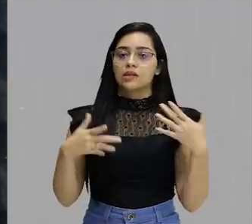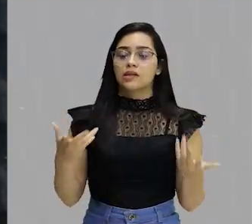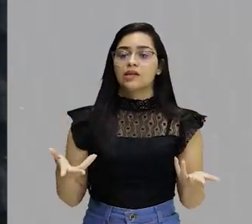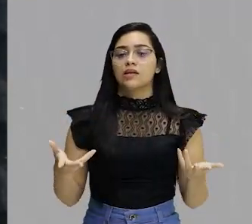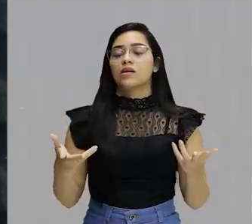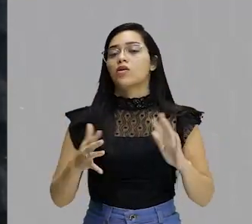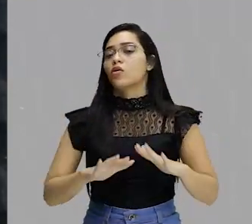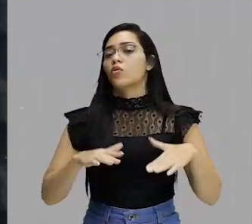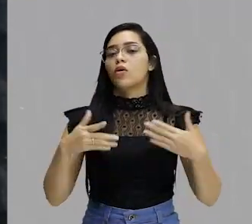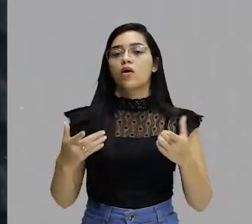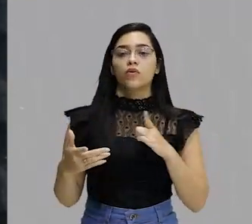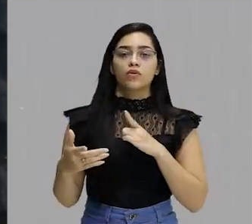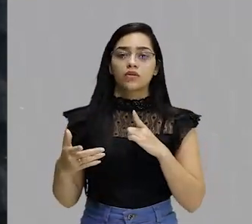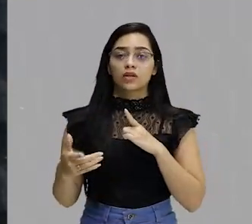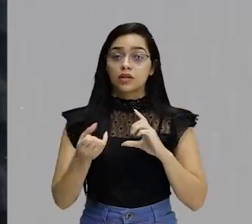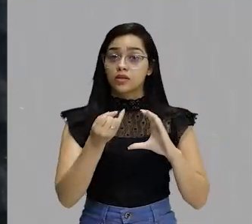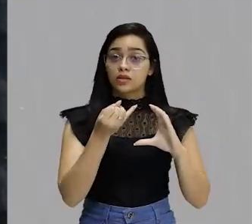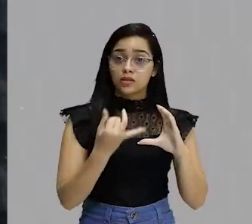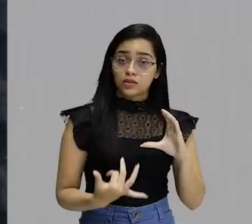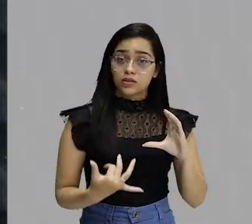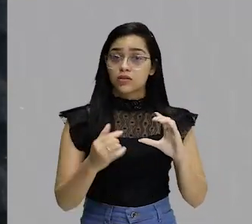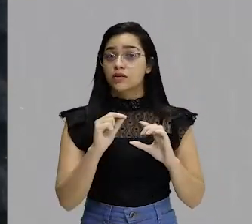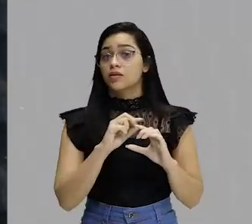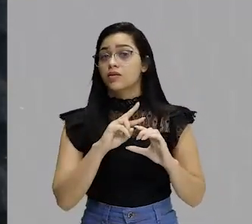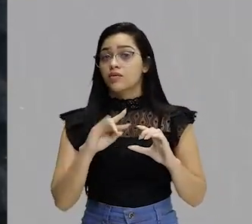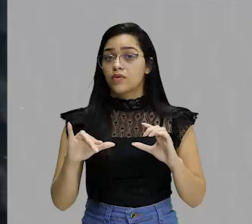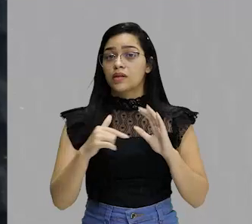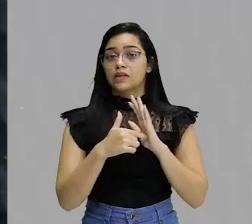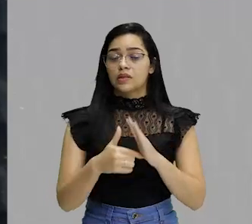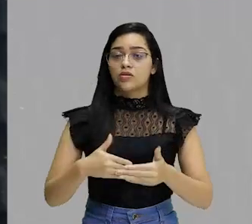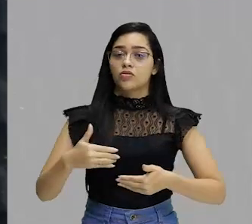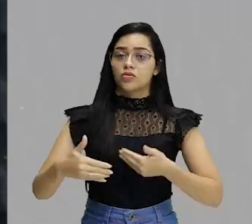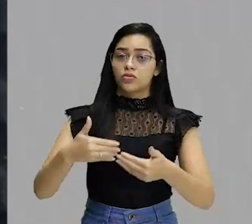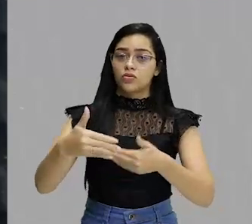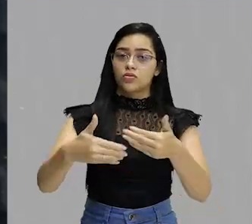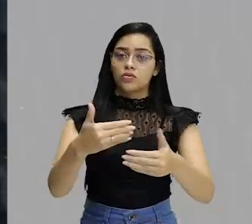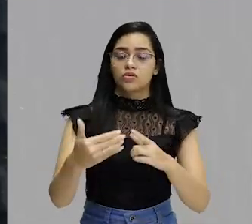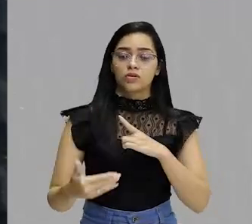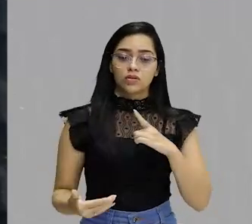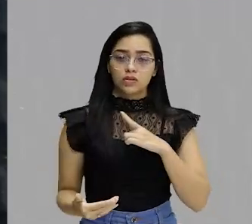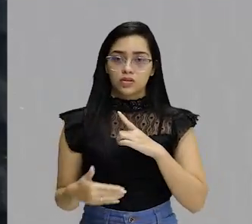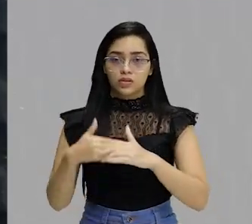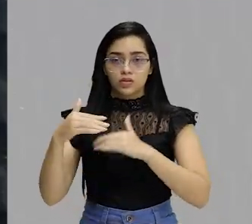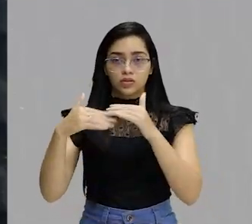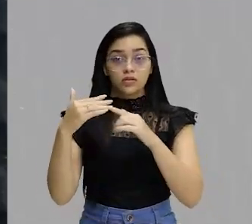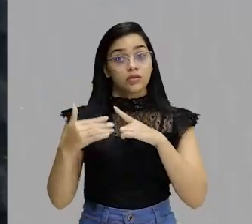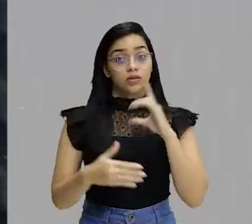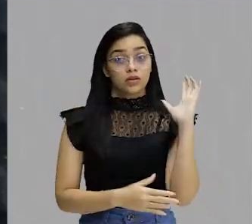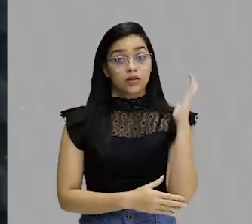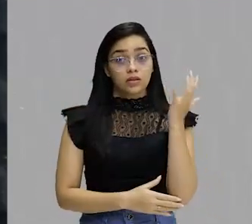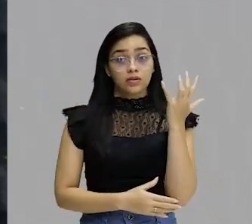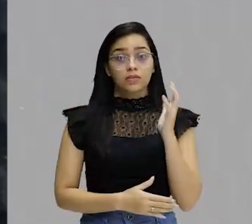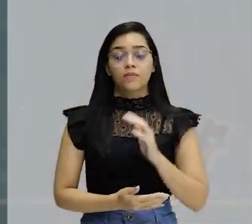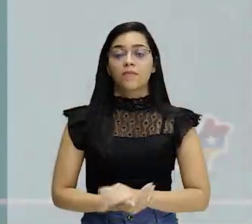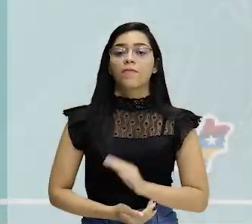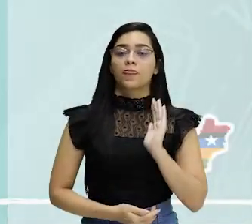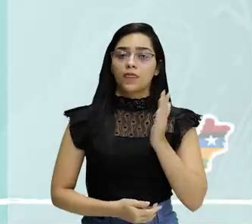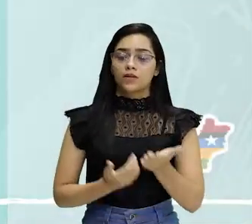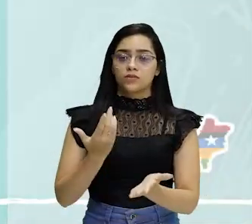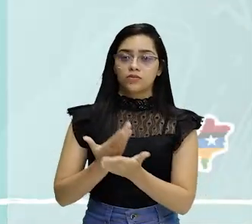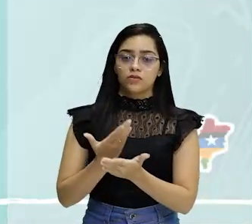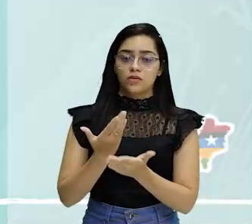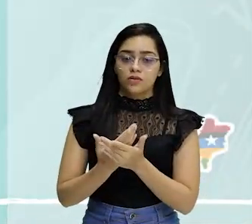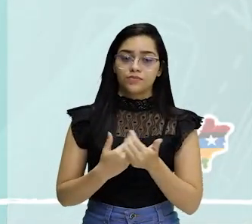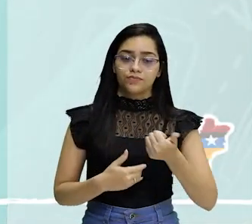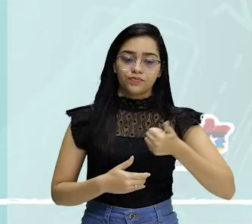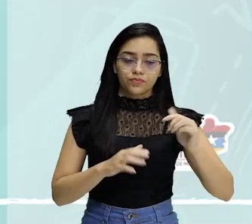ali quais são as características que vão aparecendo ao longo das linhas evolutivas das plantas. Nós já estudamos um